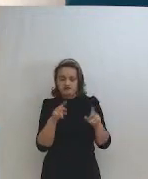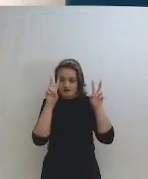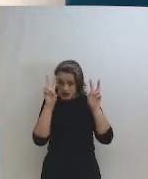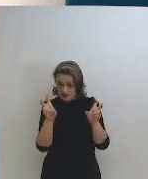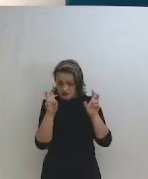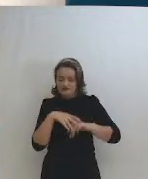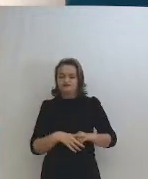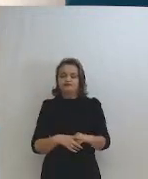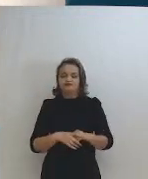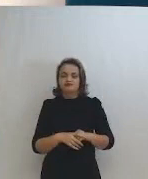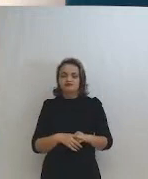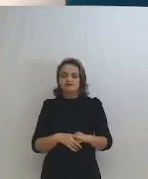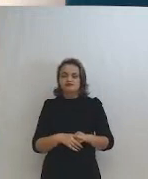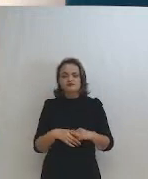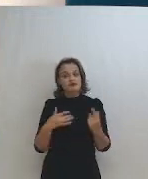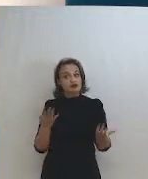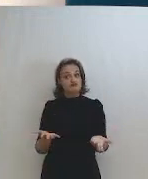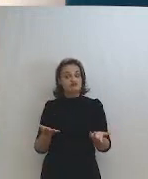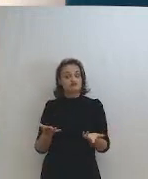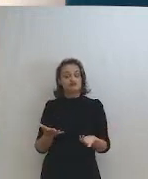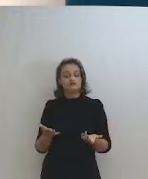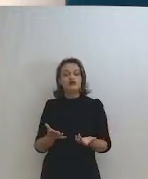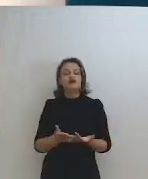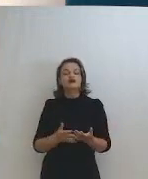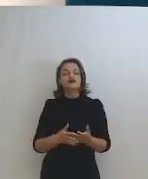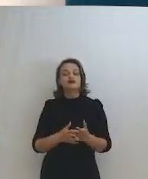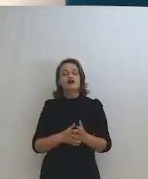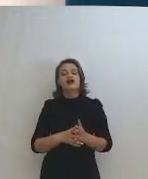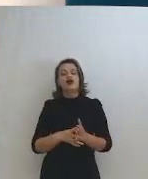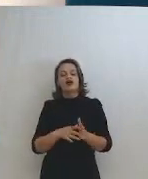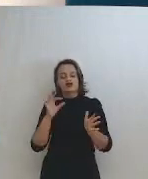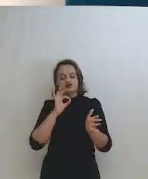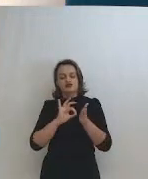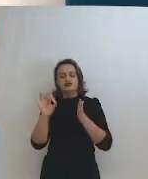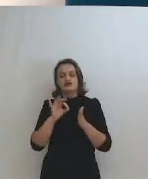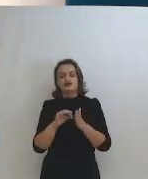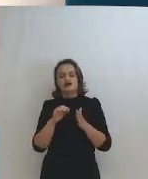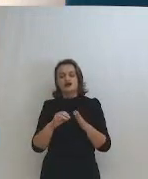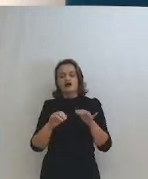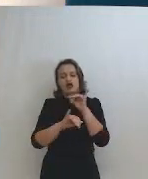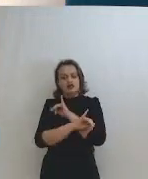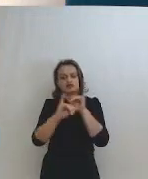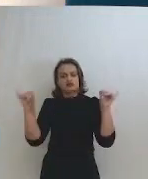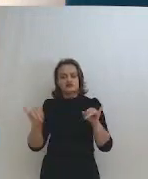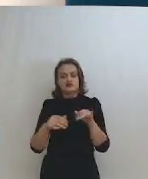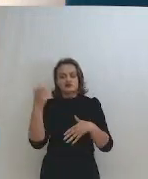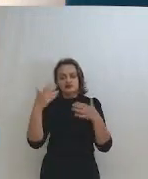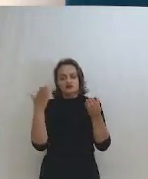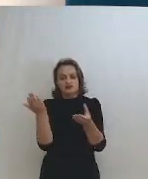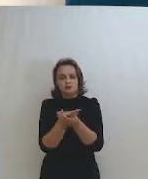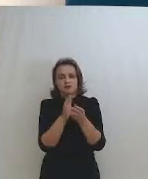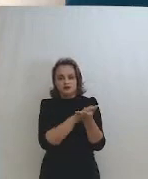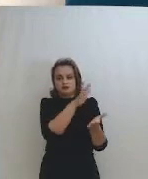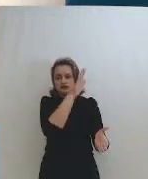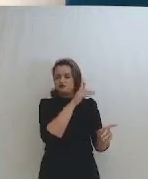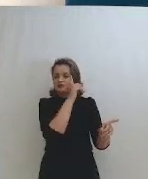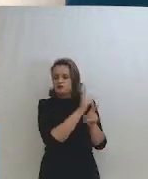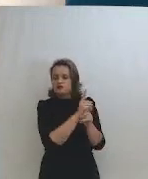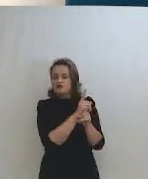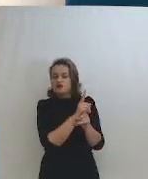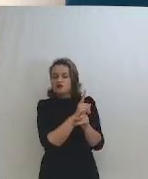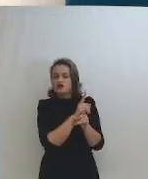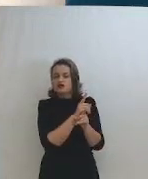fim, registra-se que a sentença de pronúncia, prolatada nos autos, tornou-se a se